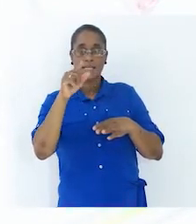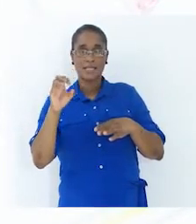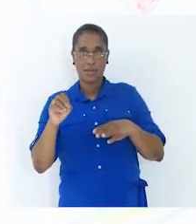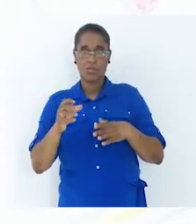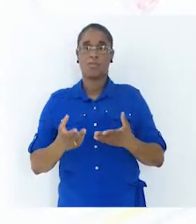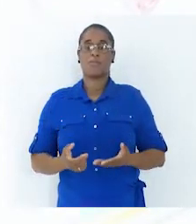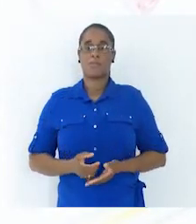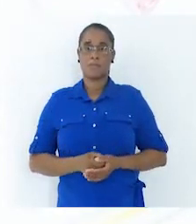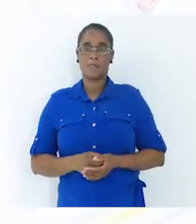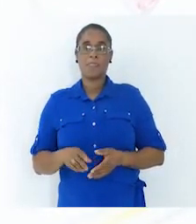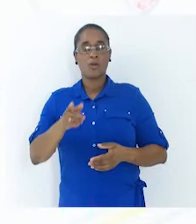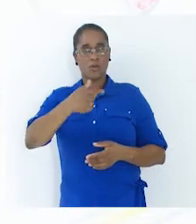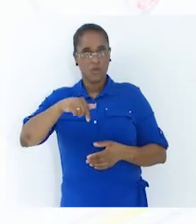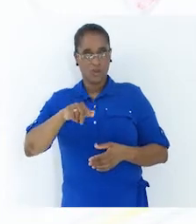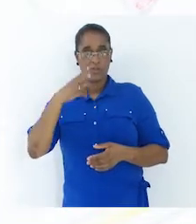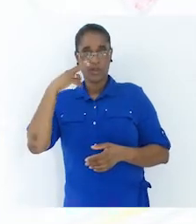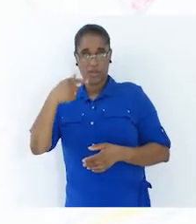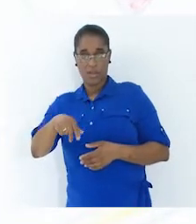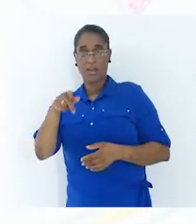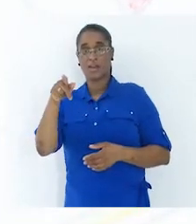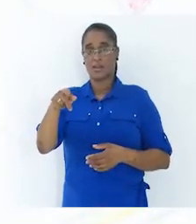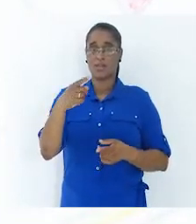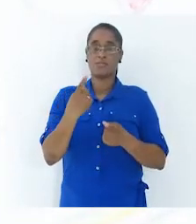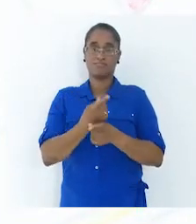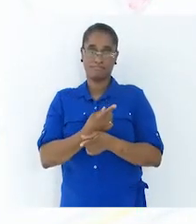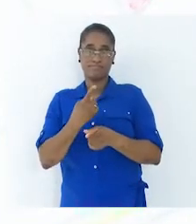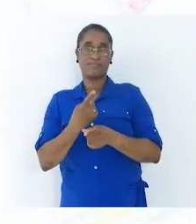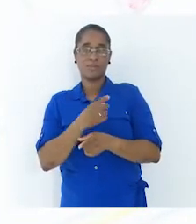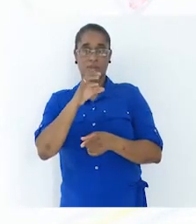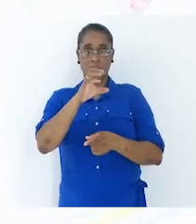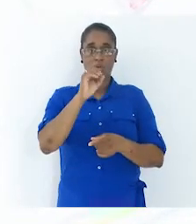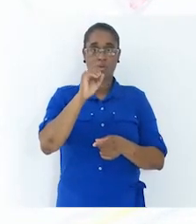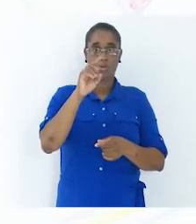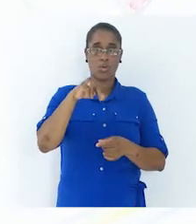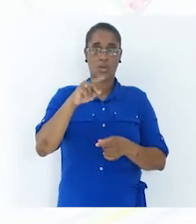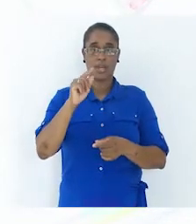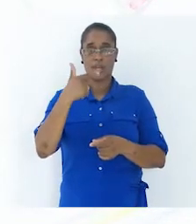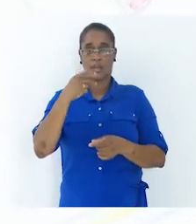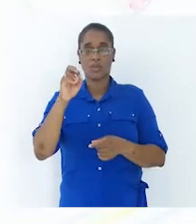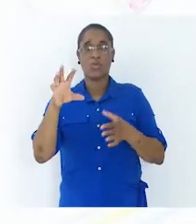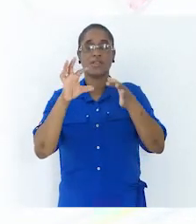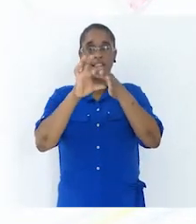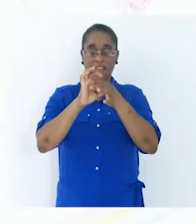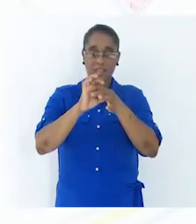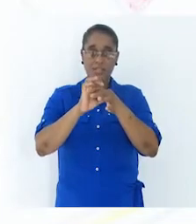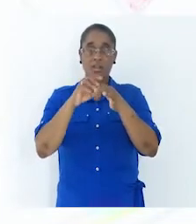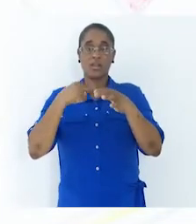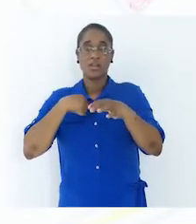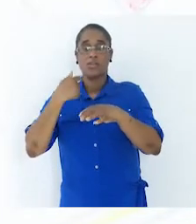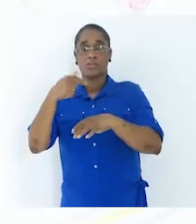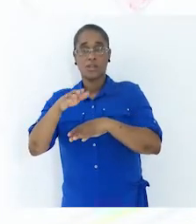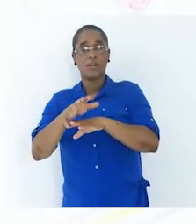Então, nós vamos ter aqui o elemento conector. Eu tinha dito, quando o elemento conector